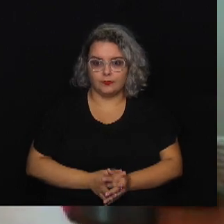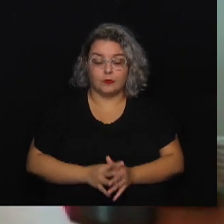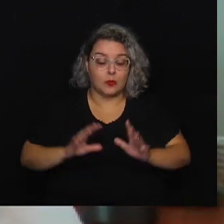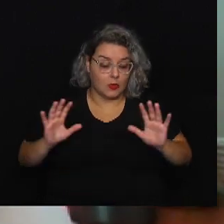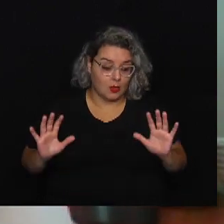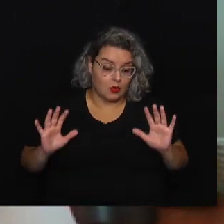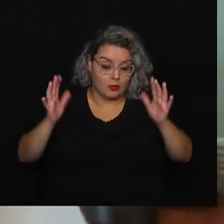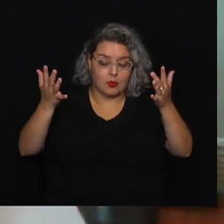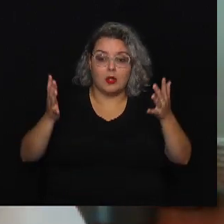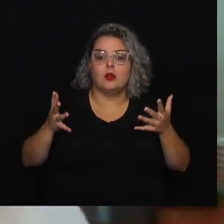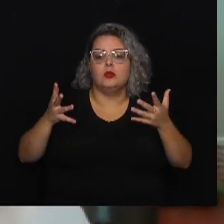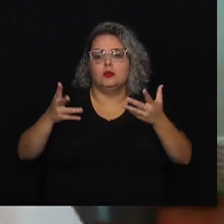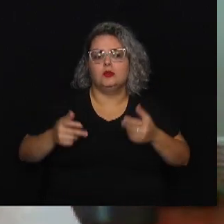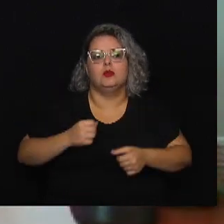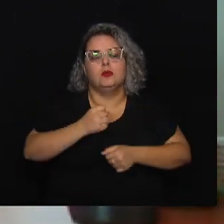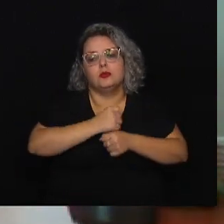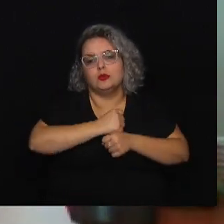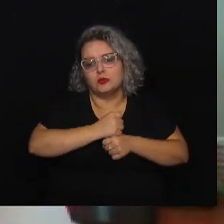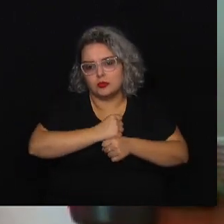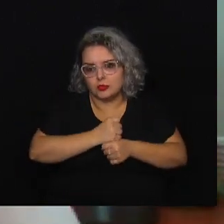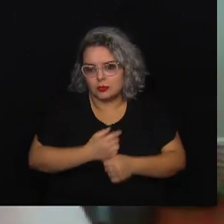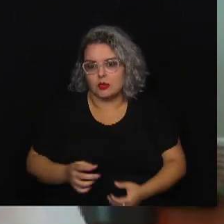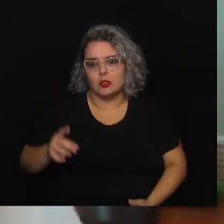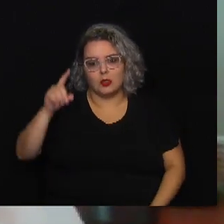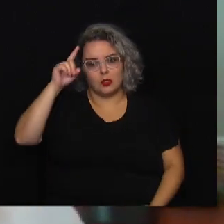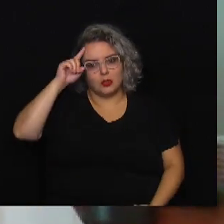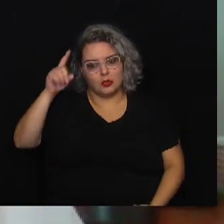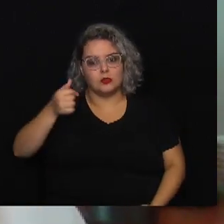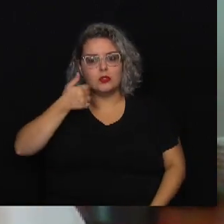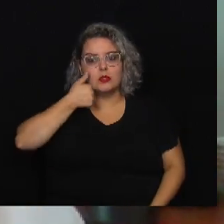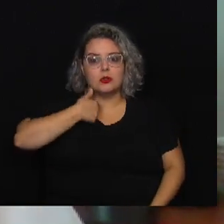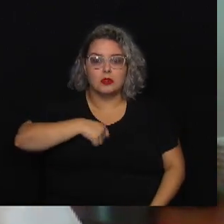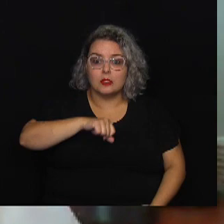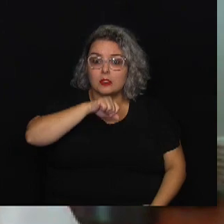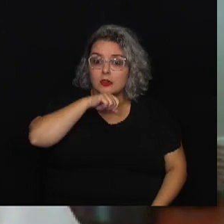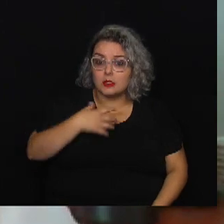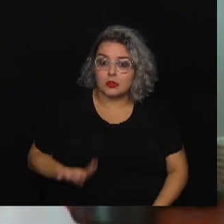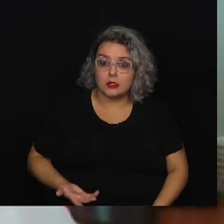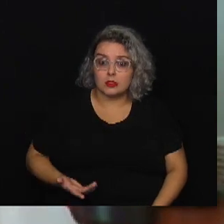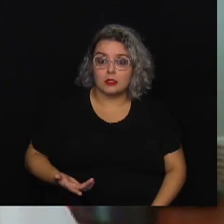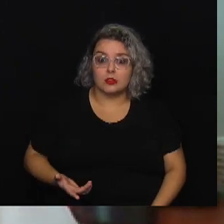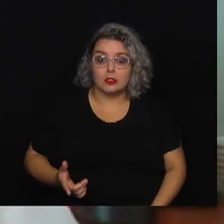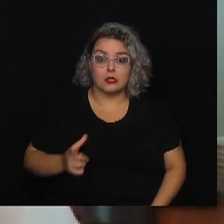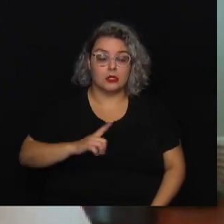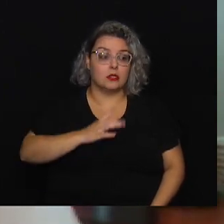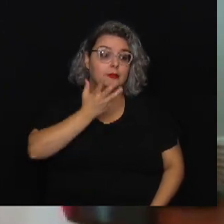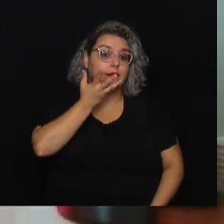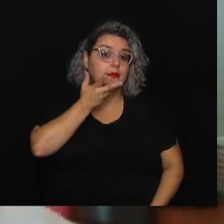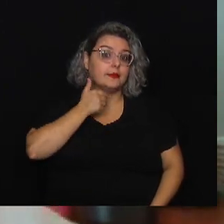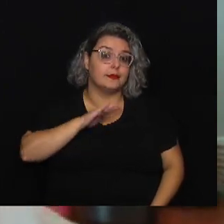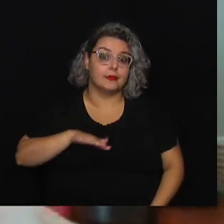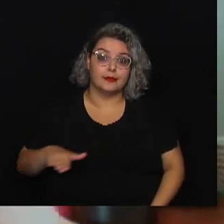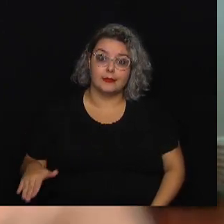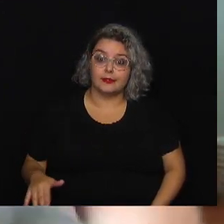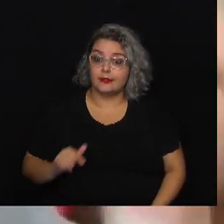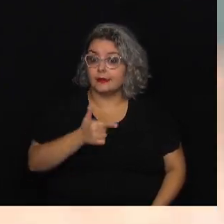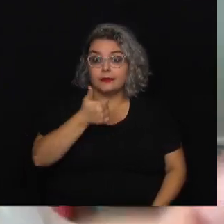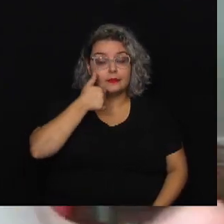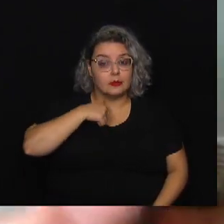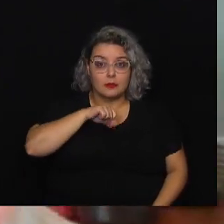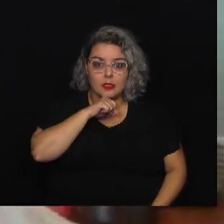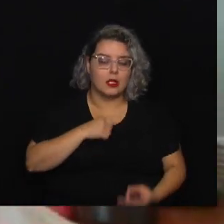comemorar todo ano aquele Dia das Mães e tem criança que não tem mãe. Tem dois pais,